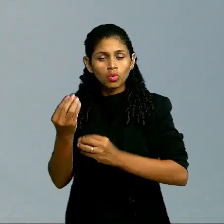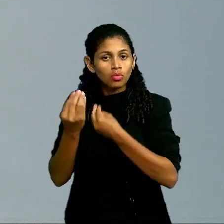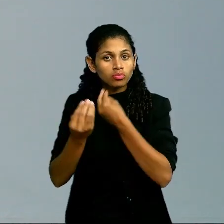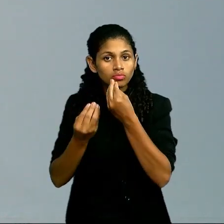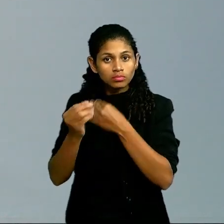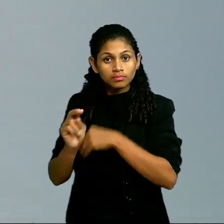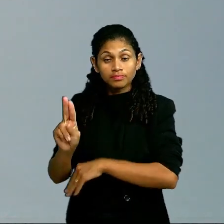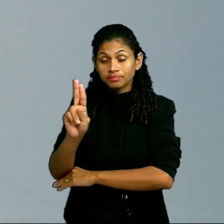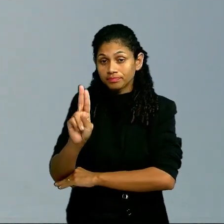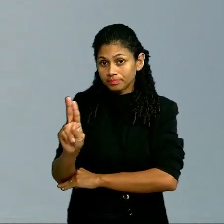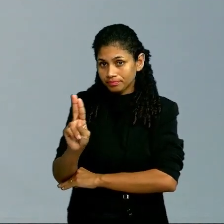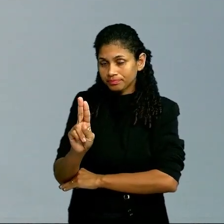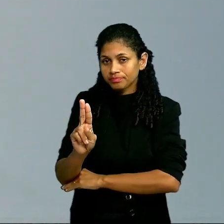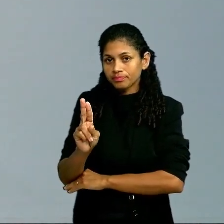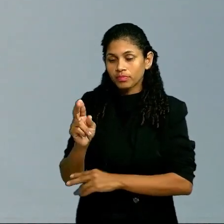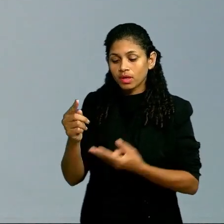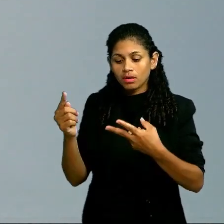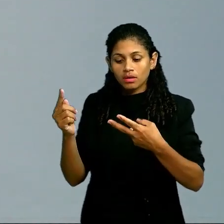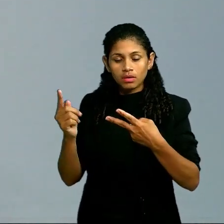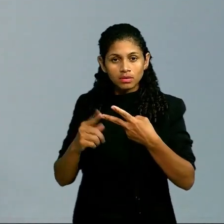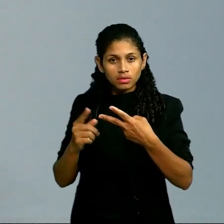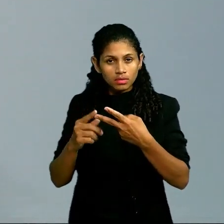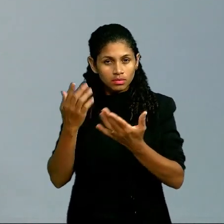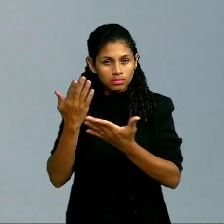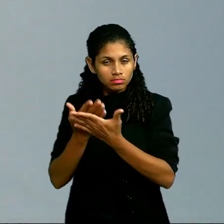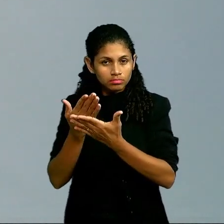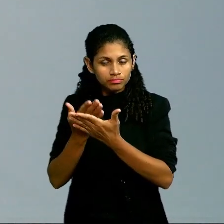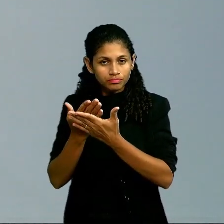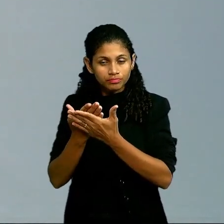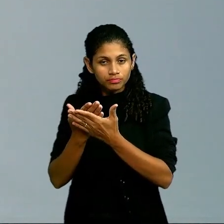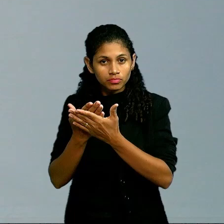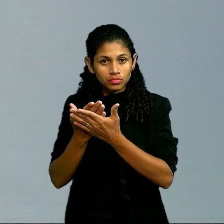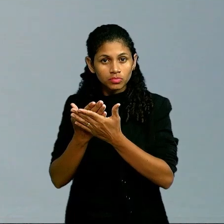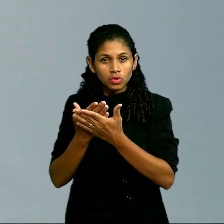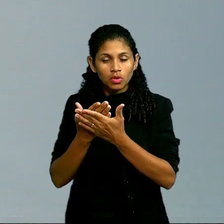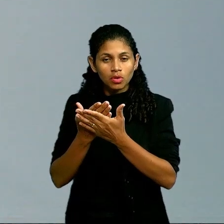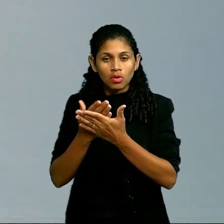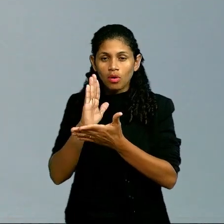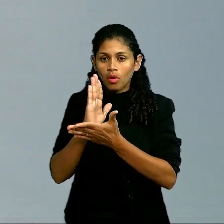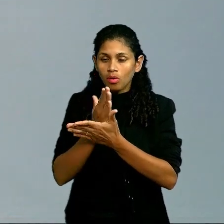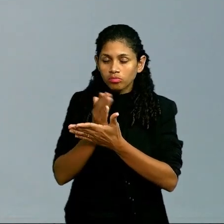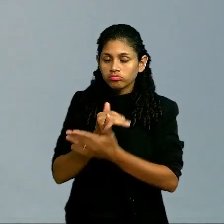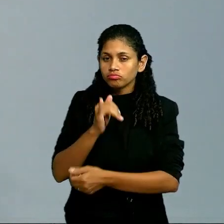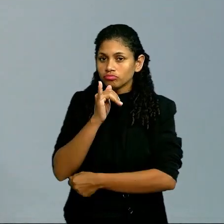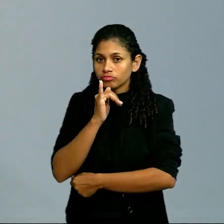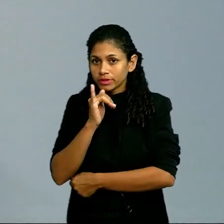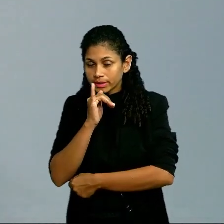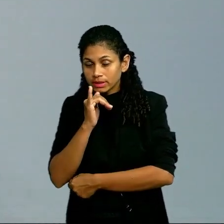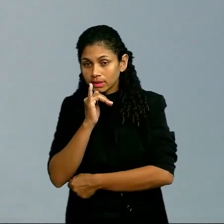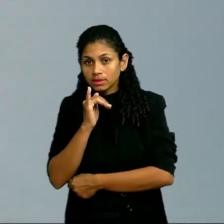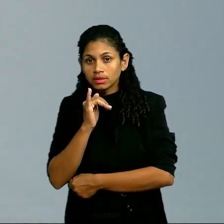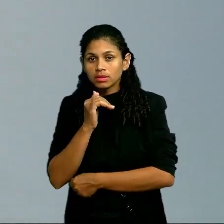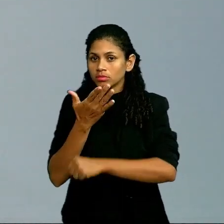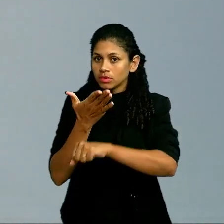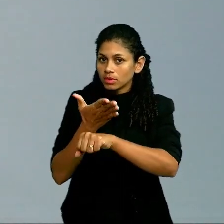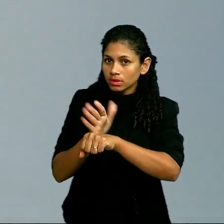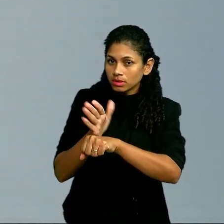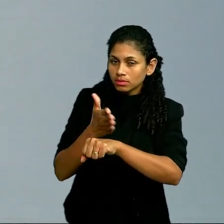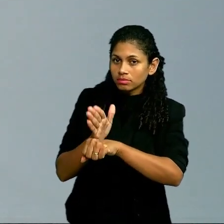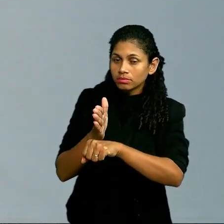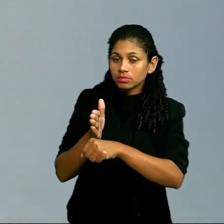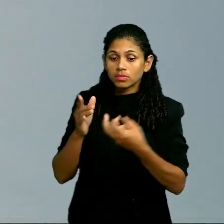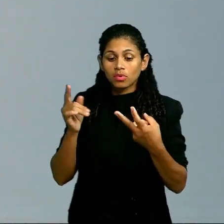aula, a gente fez alguns exemplos e atividades. E hoje a gente vai trabalhar, tá? Continuando as